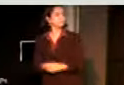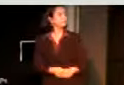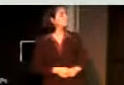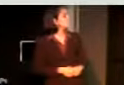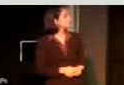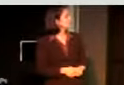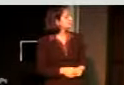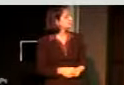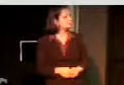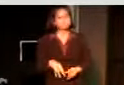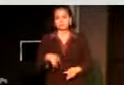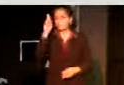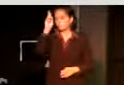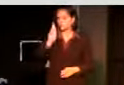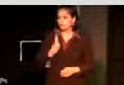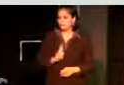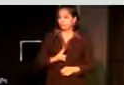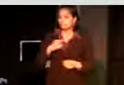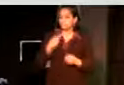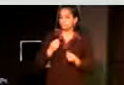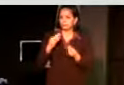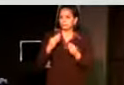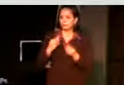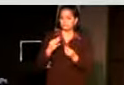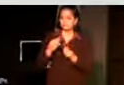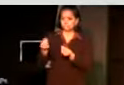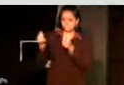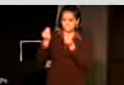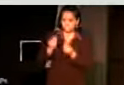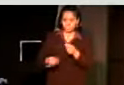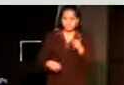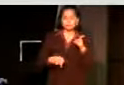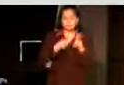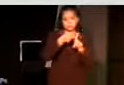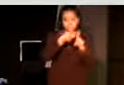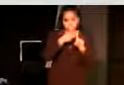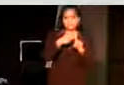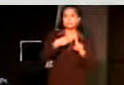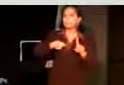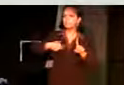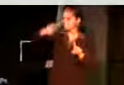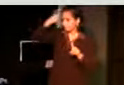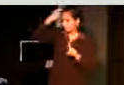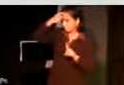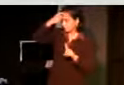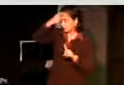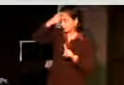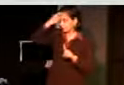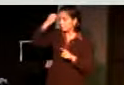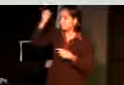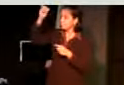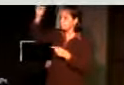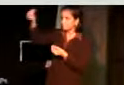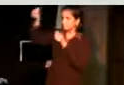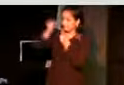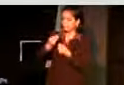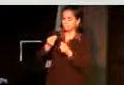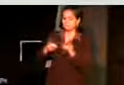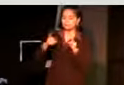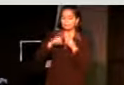o resultado da Misericórdia oferecida então primeiro eu reconheço que a misericórdia vem de Deus